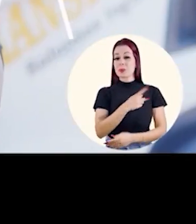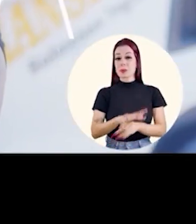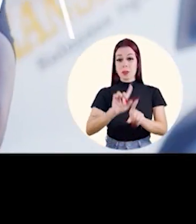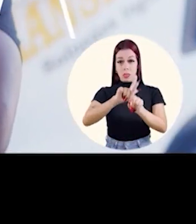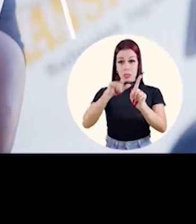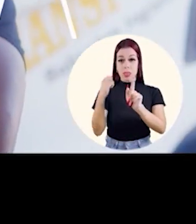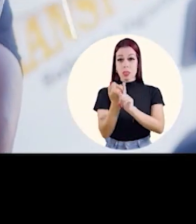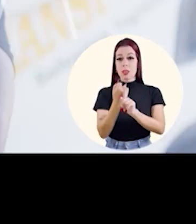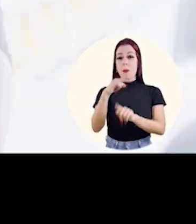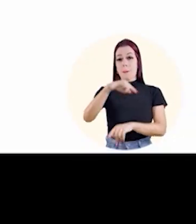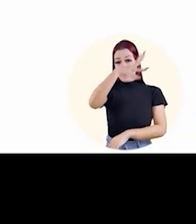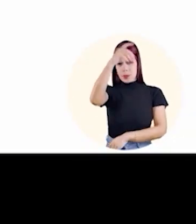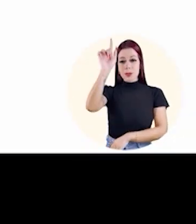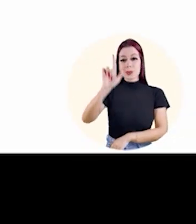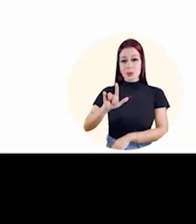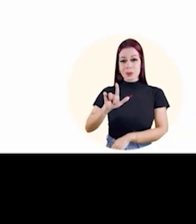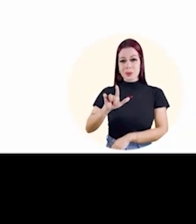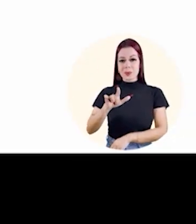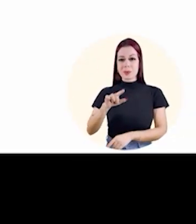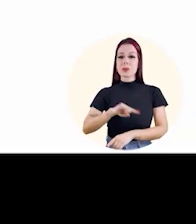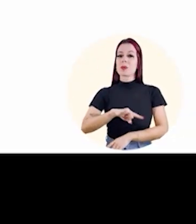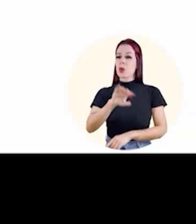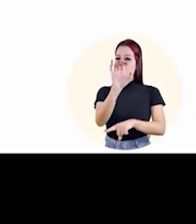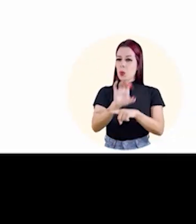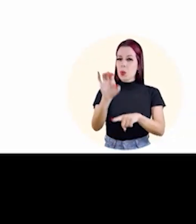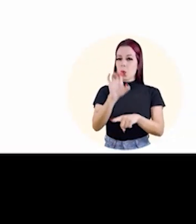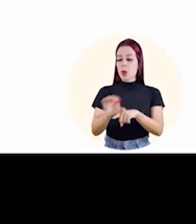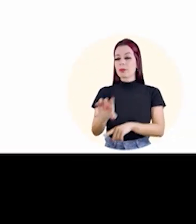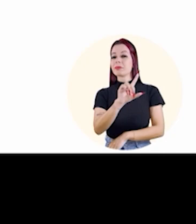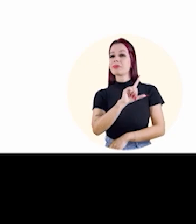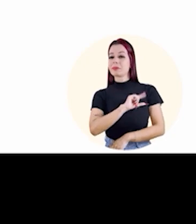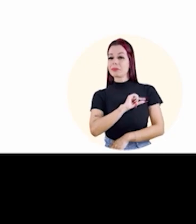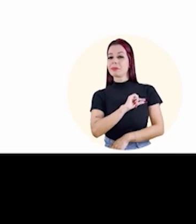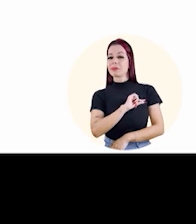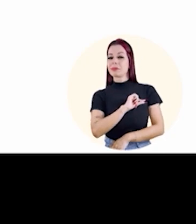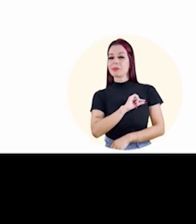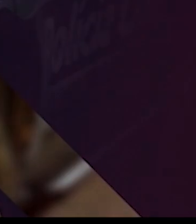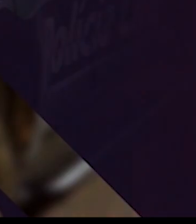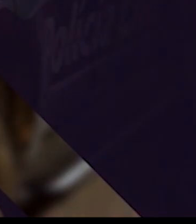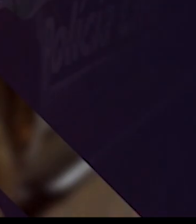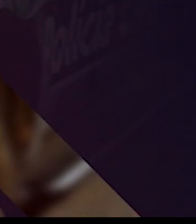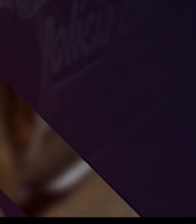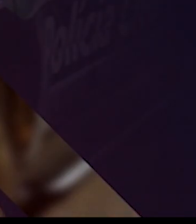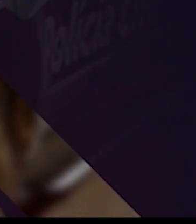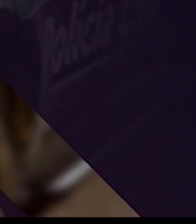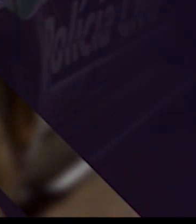nossa Assembleia Legislativa de Mato Grosso do Sul Estado do